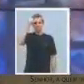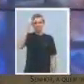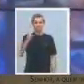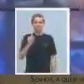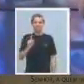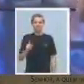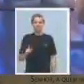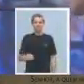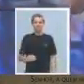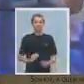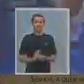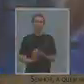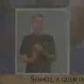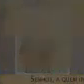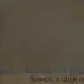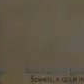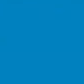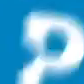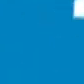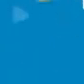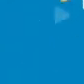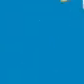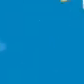gente esclarecer, a gente aprender.